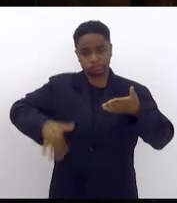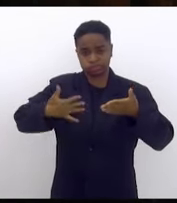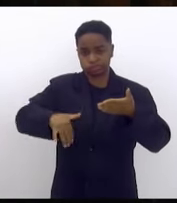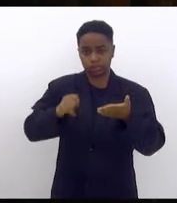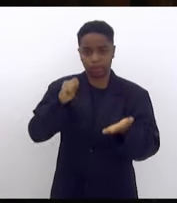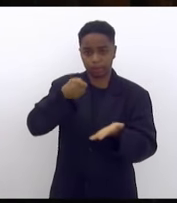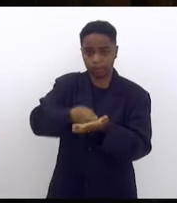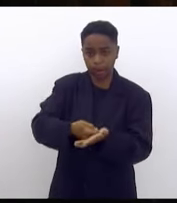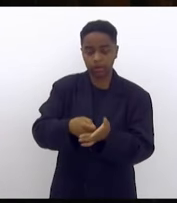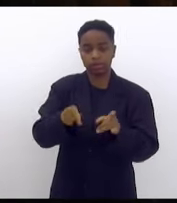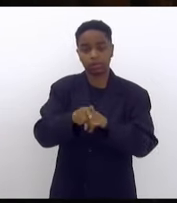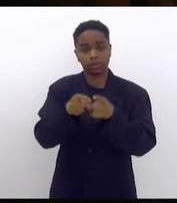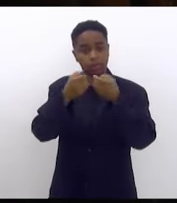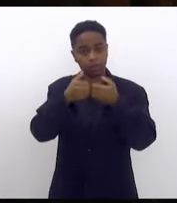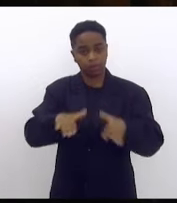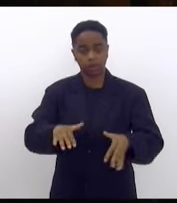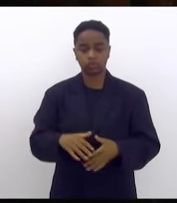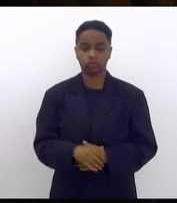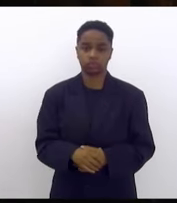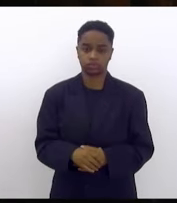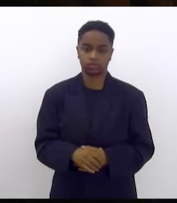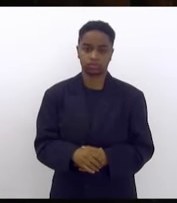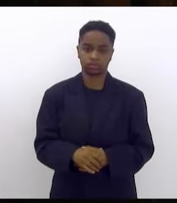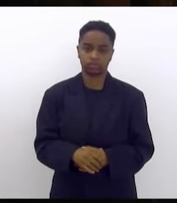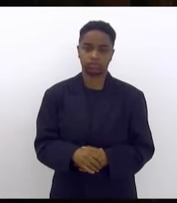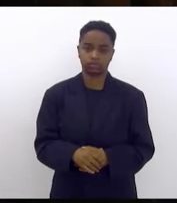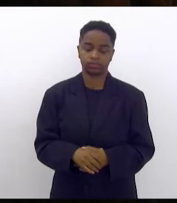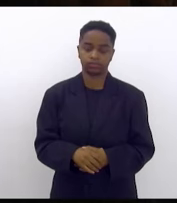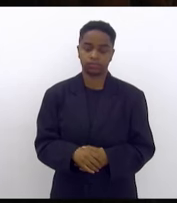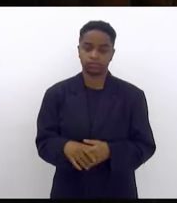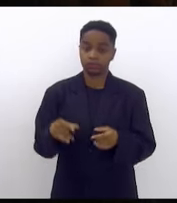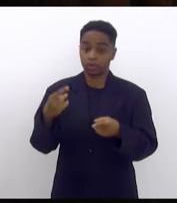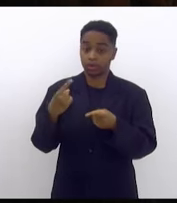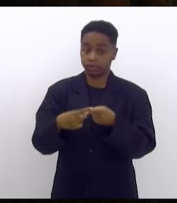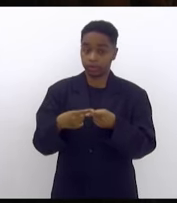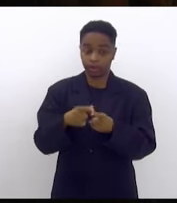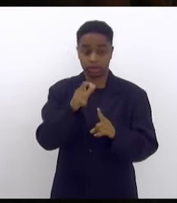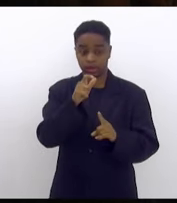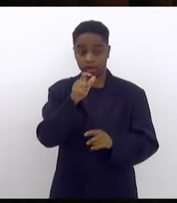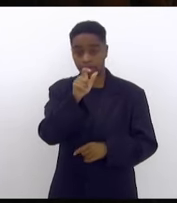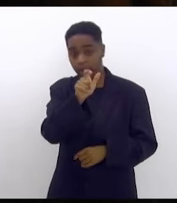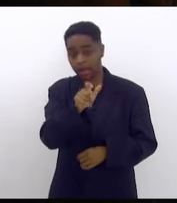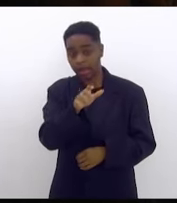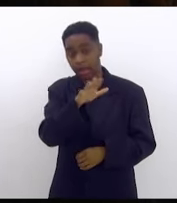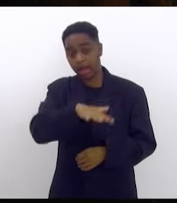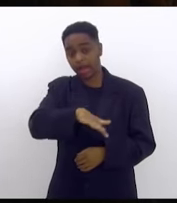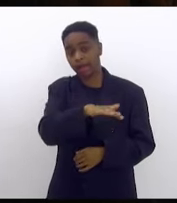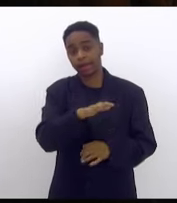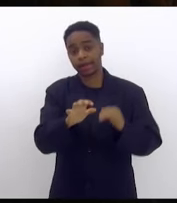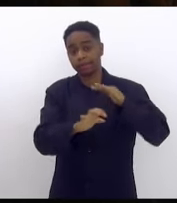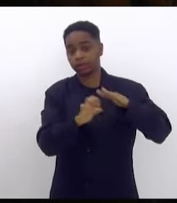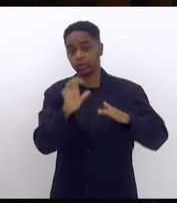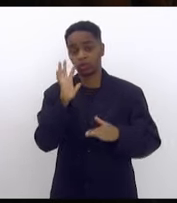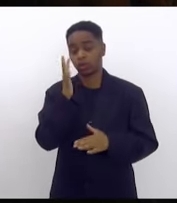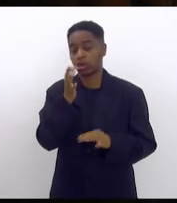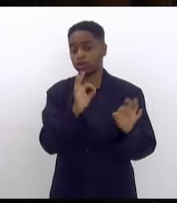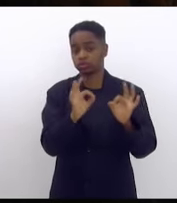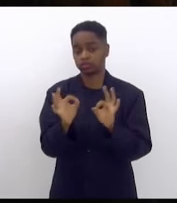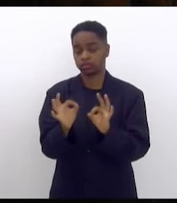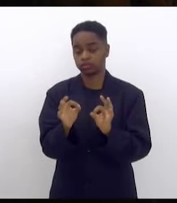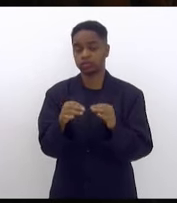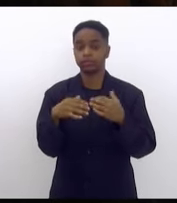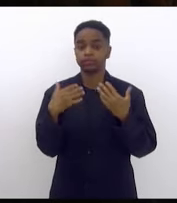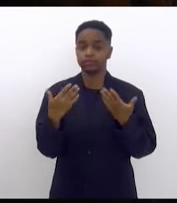com prejuízo. Porque a empresa não resolve logo o problema. Então, o meu